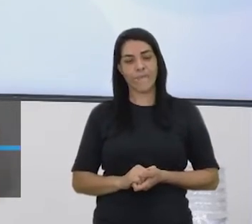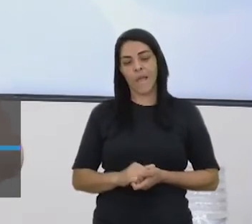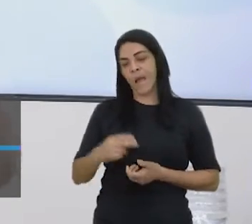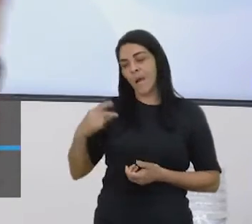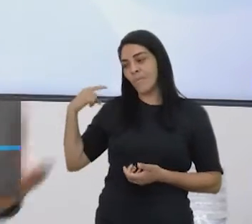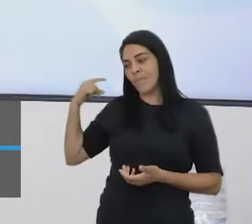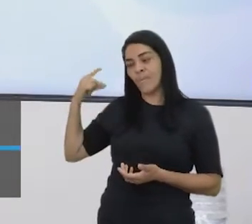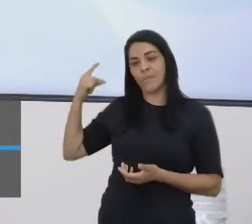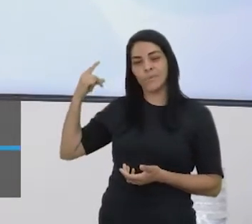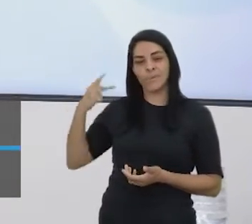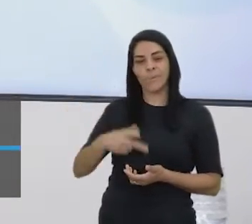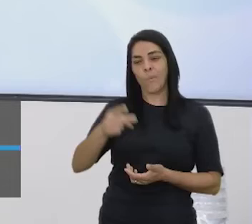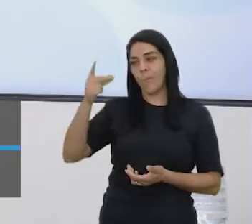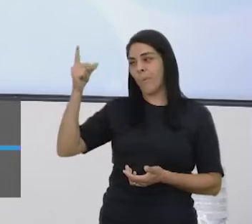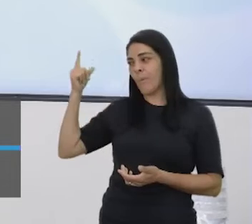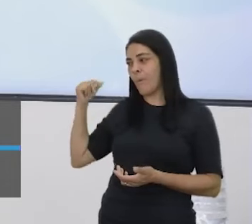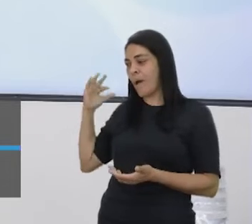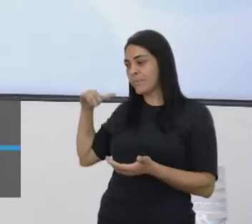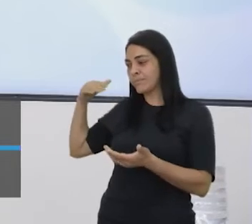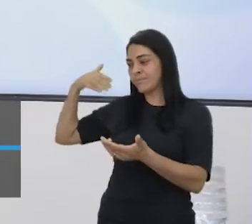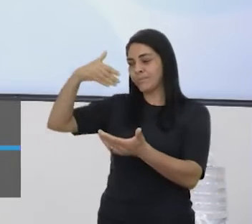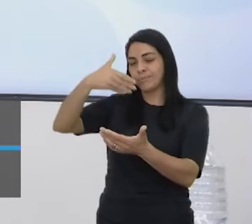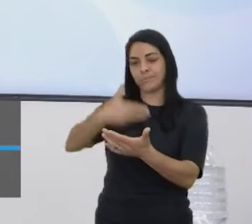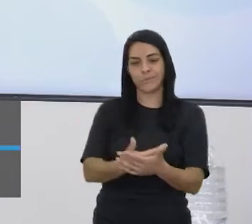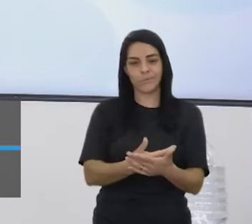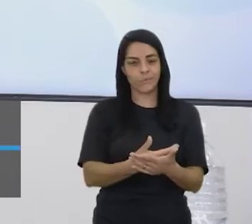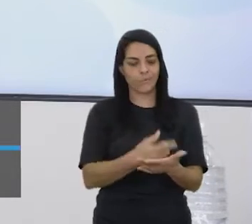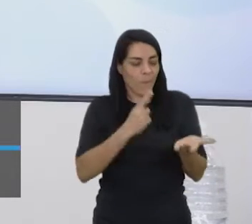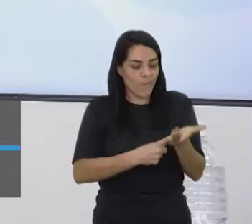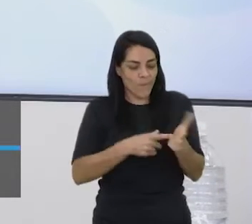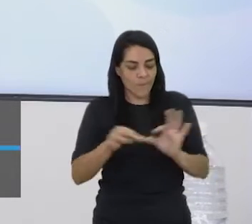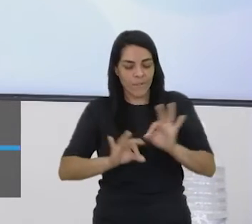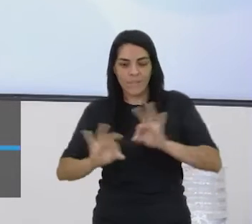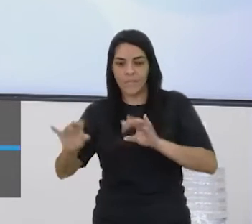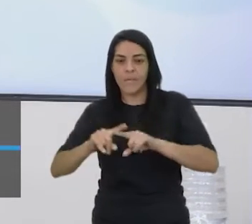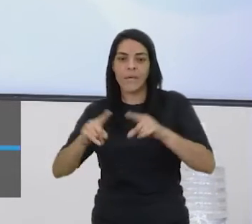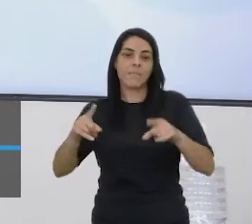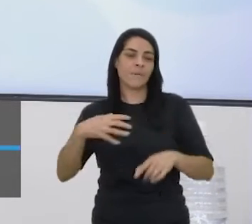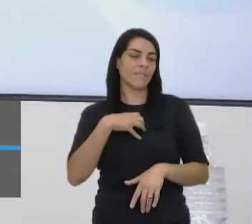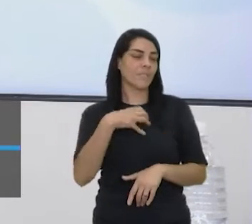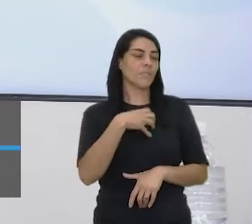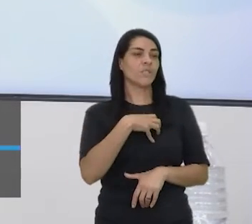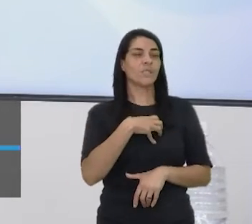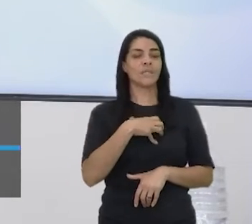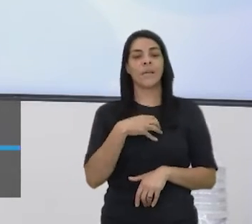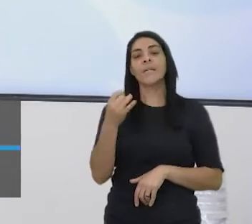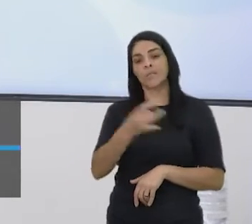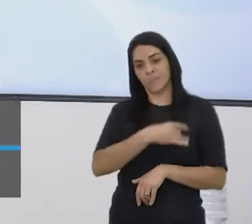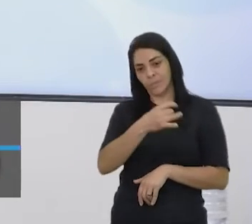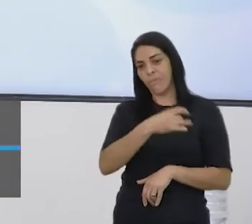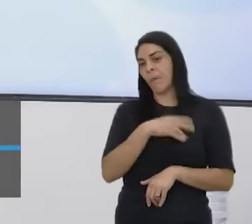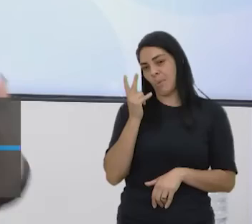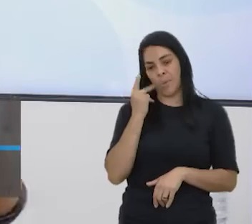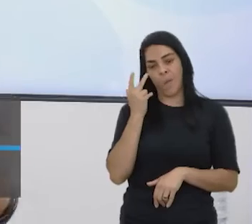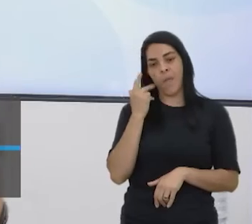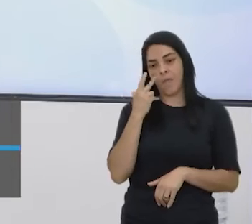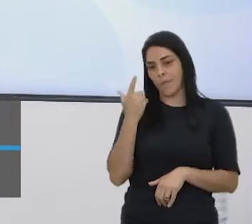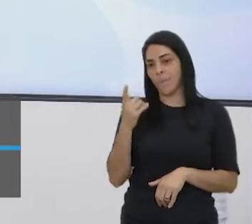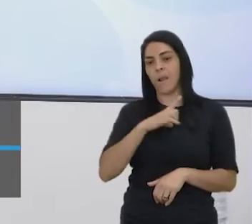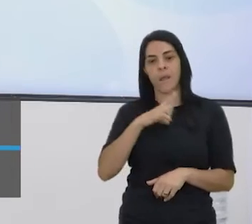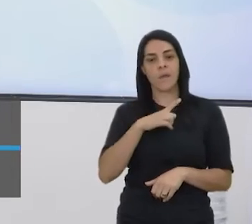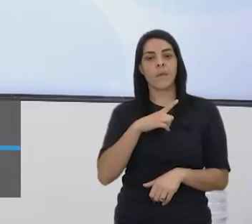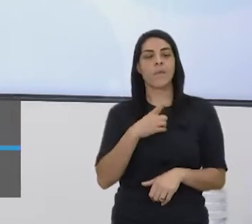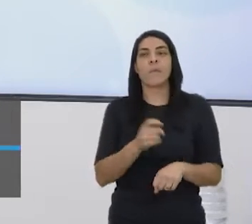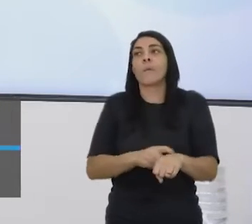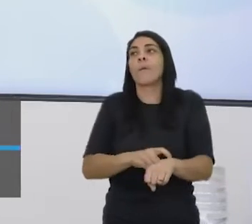a gente planeja tudo que não significa que a gente também não tem um frio na barriga que a gente também não tem medo de